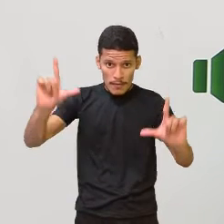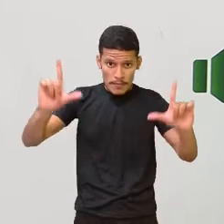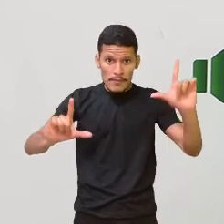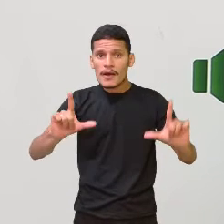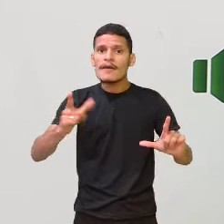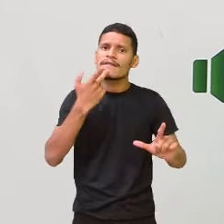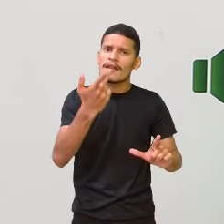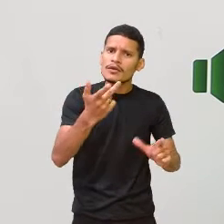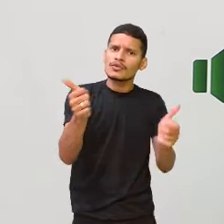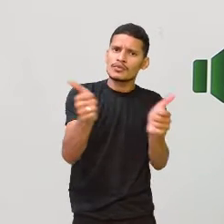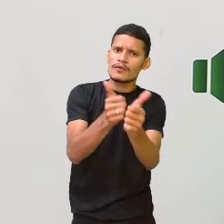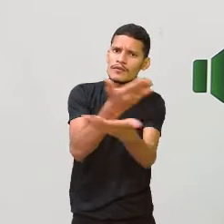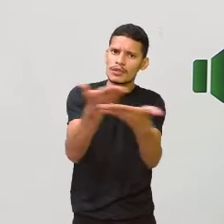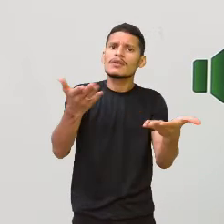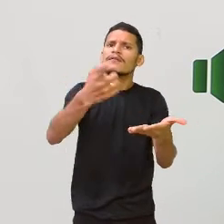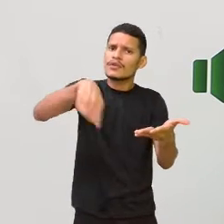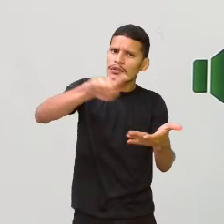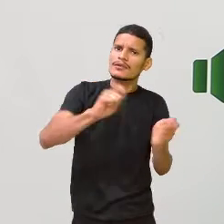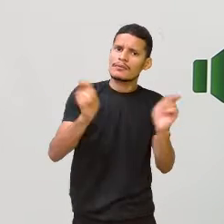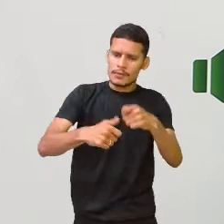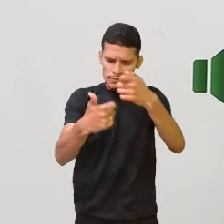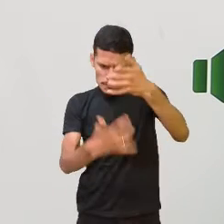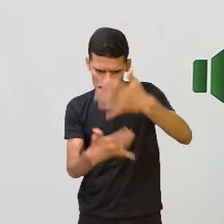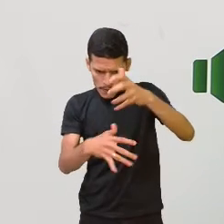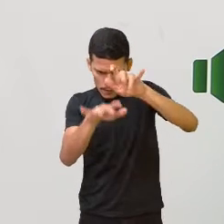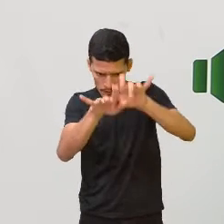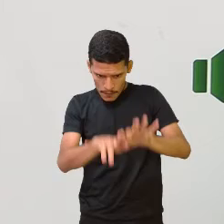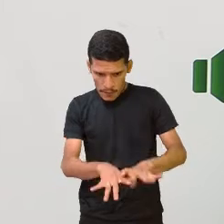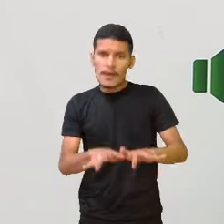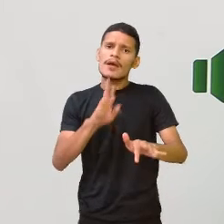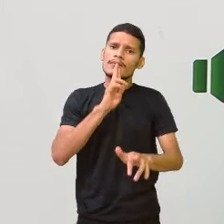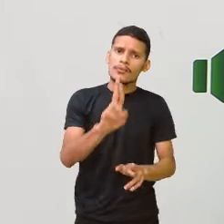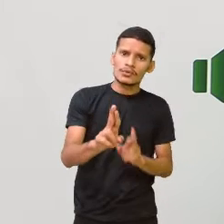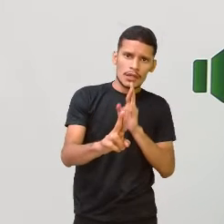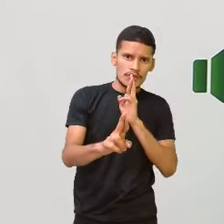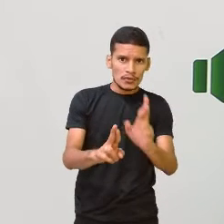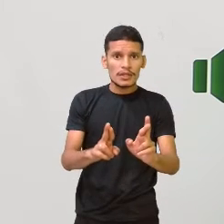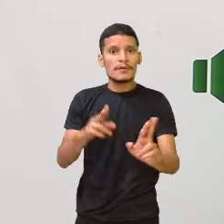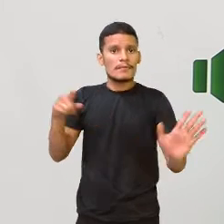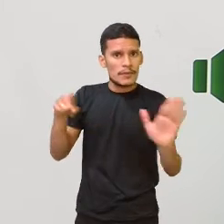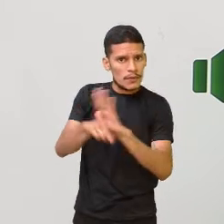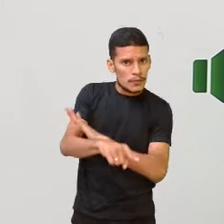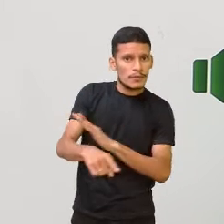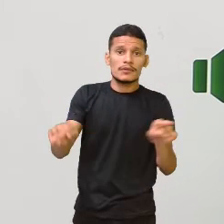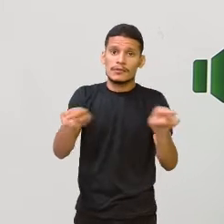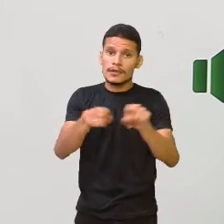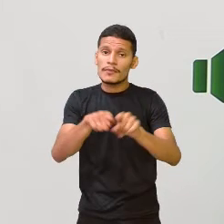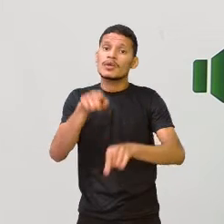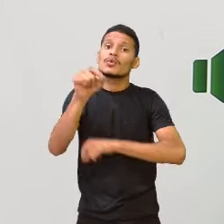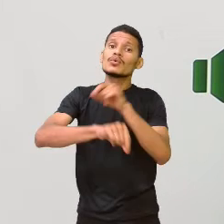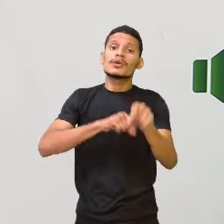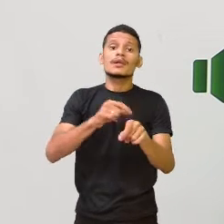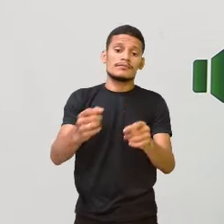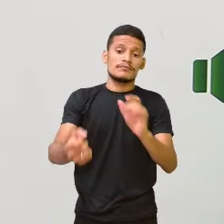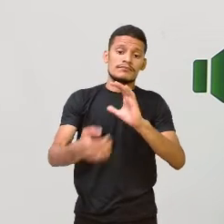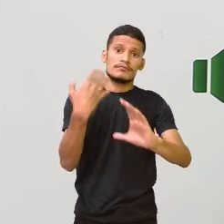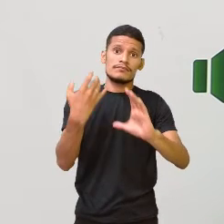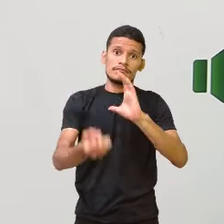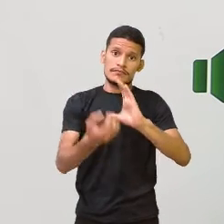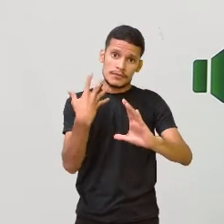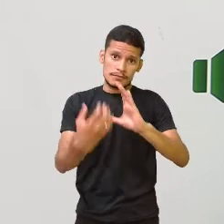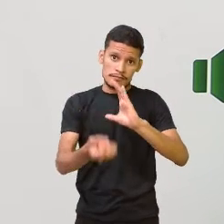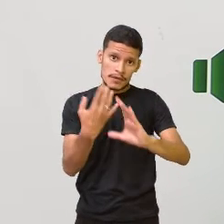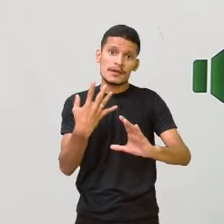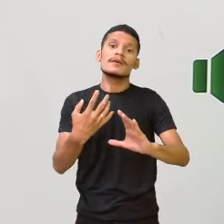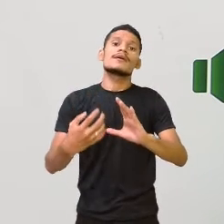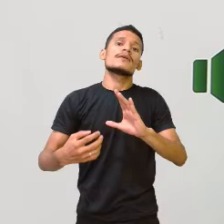já pode deixar o seu comentário, responder as perguntas, ficar atento, mandar a sua mensagem.